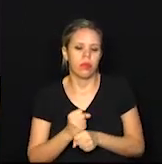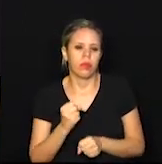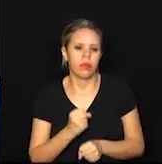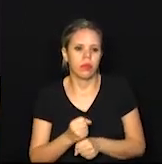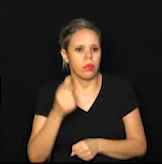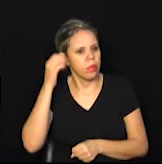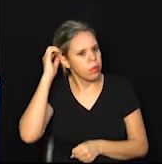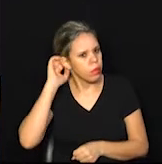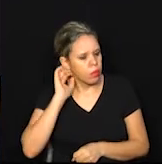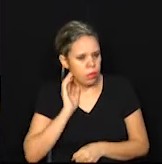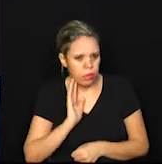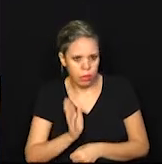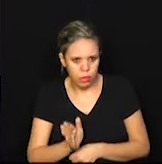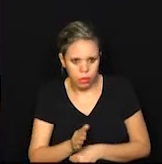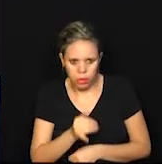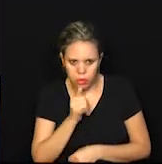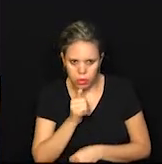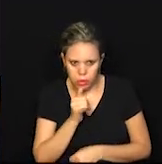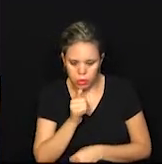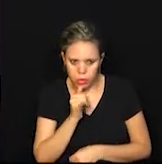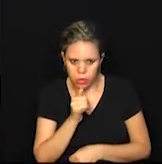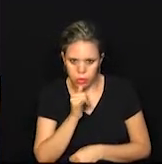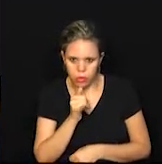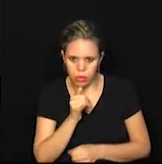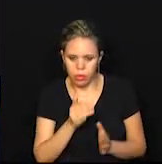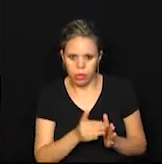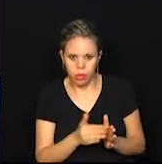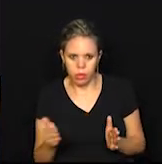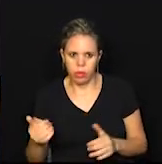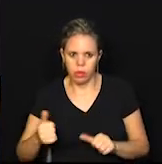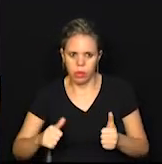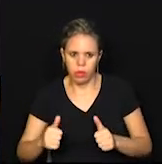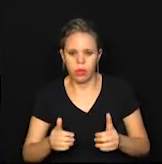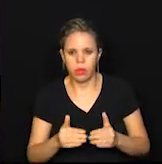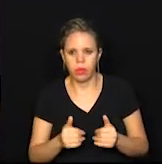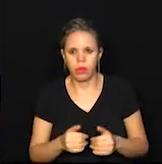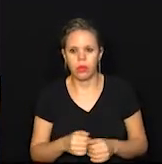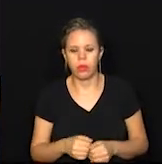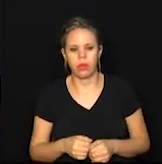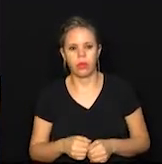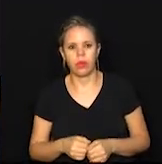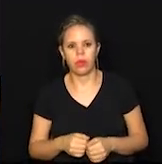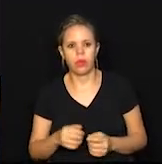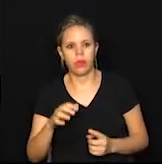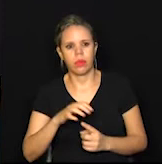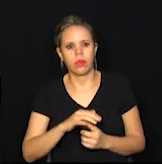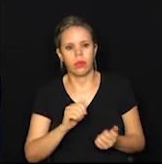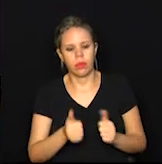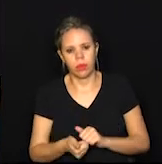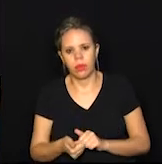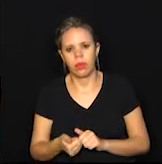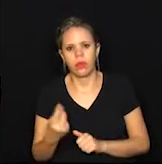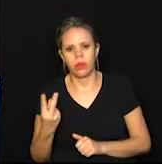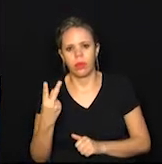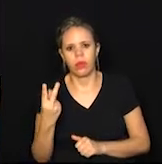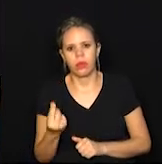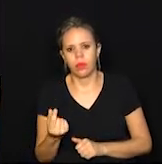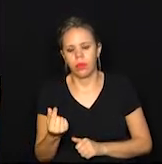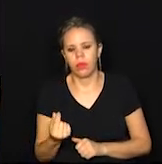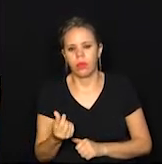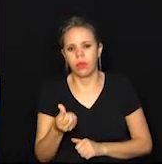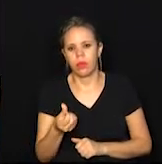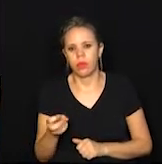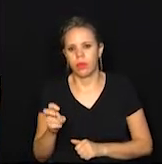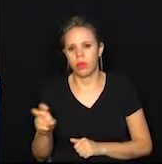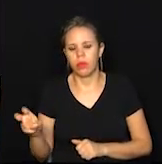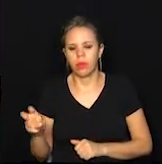já tá sendo na fase de licitação. Praça de Esporte Jardim Olinda também, no valor de 600 e poucos mil. A